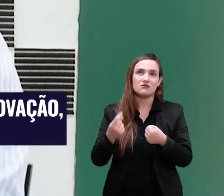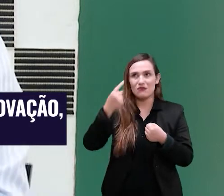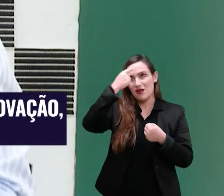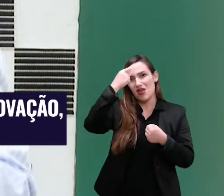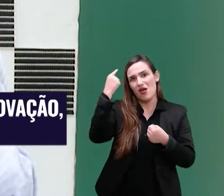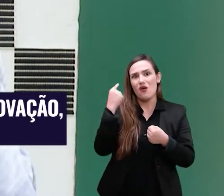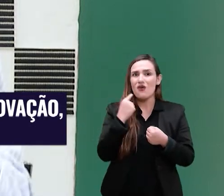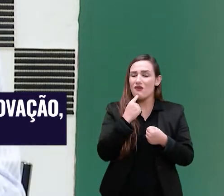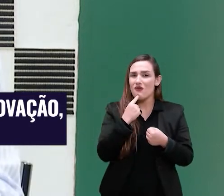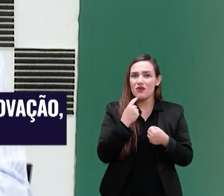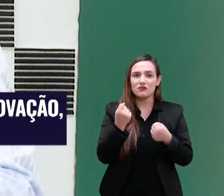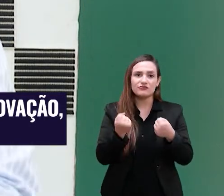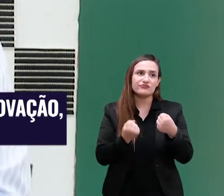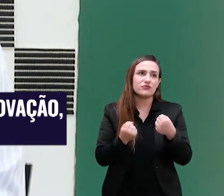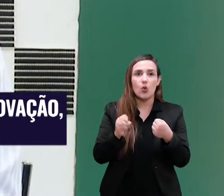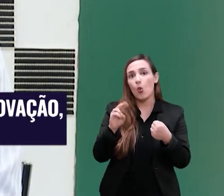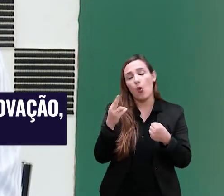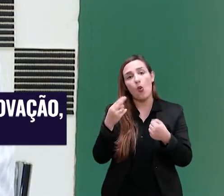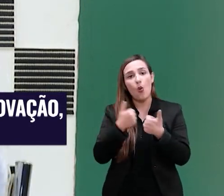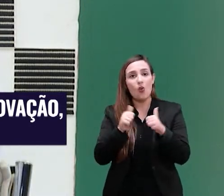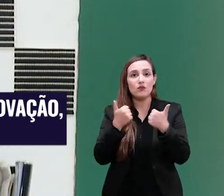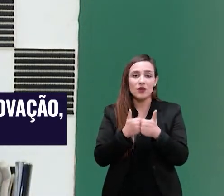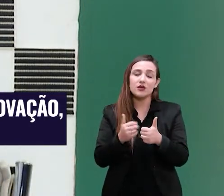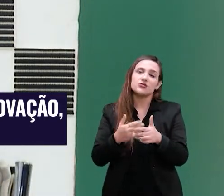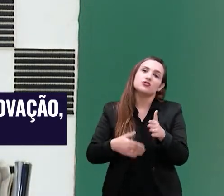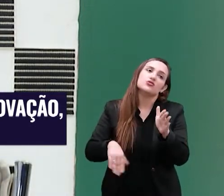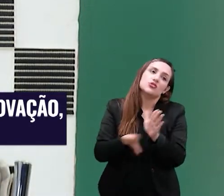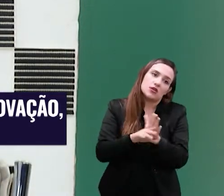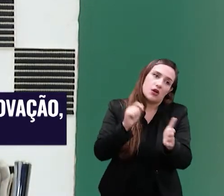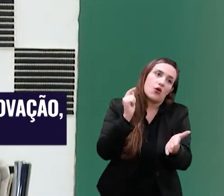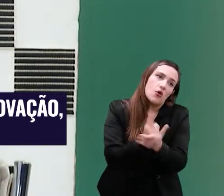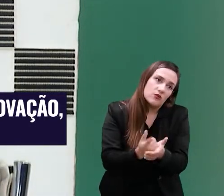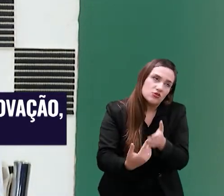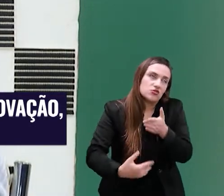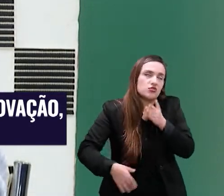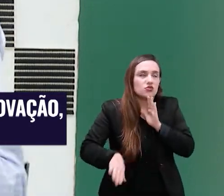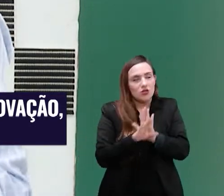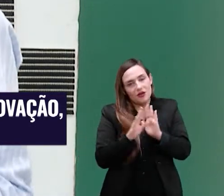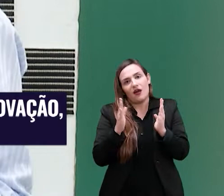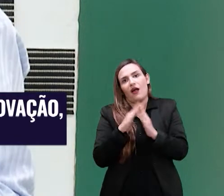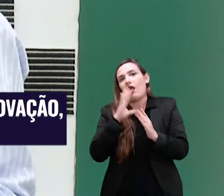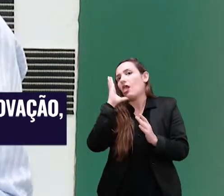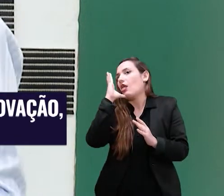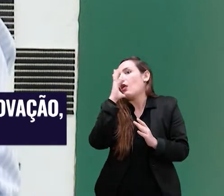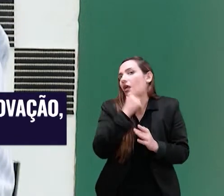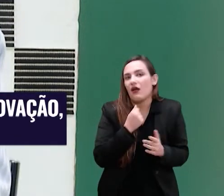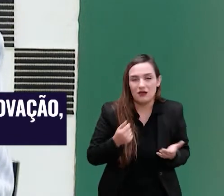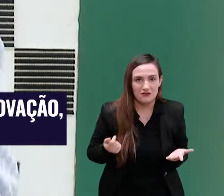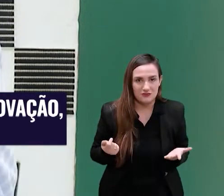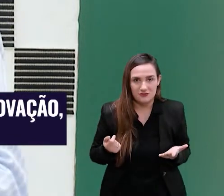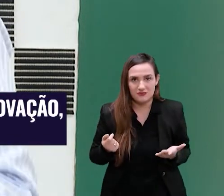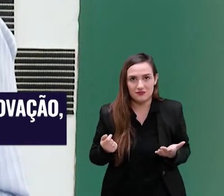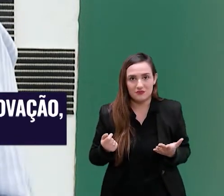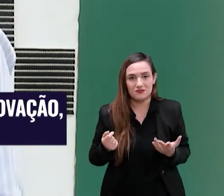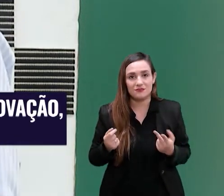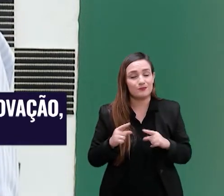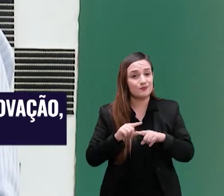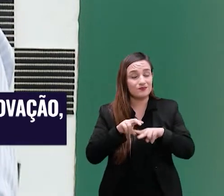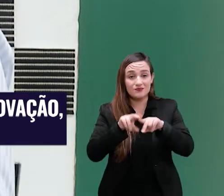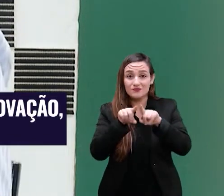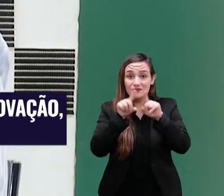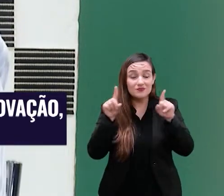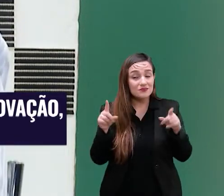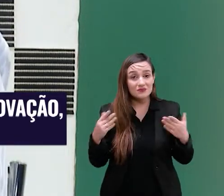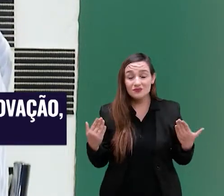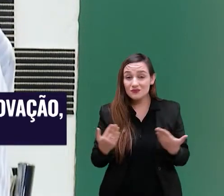meia hora ou até mais de ônibus para chegar lá, para comprar, para depois voltar. Agora não. Todo o cliente, de uma